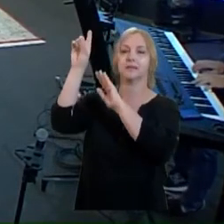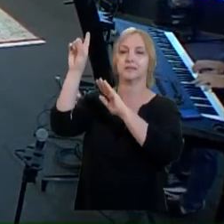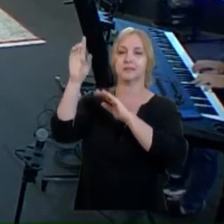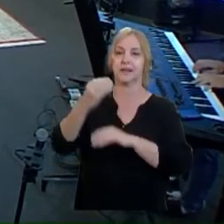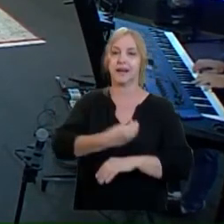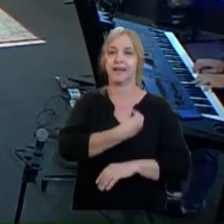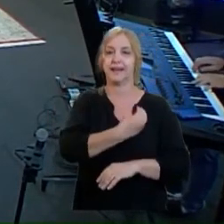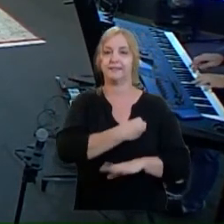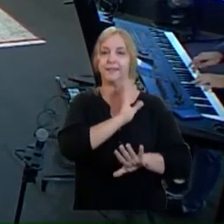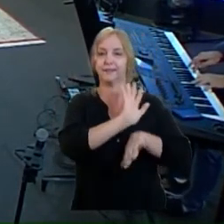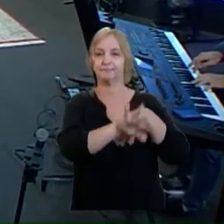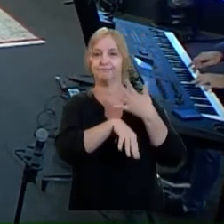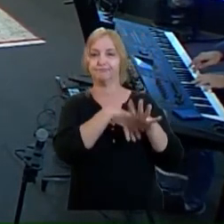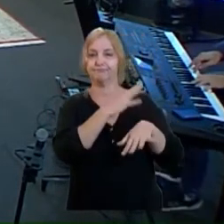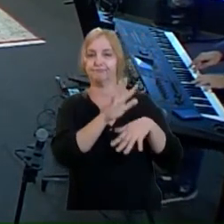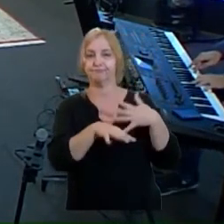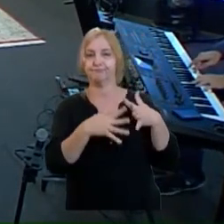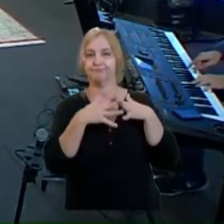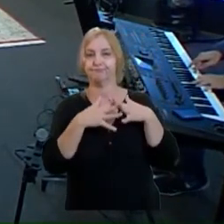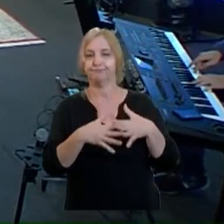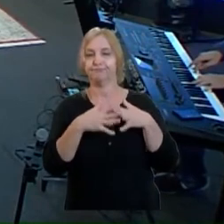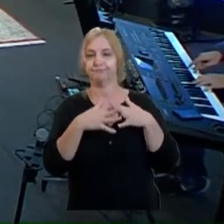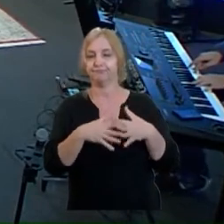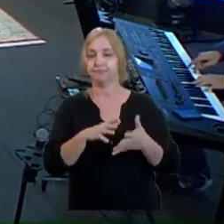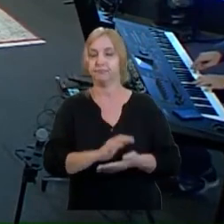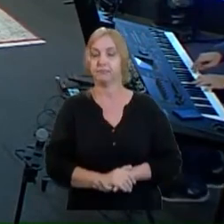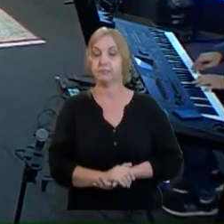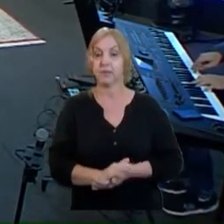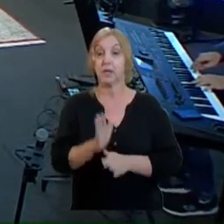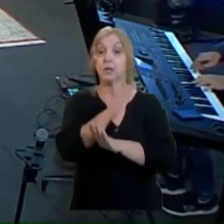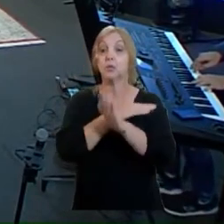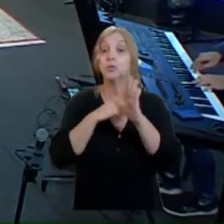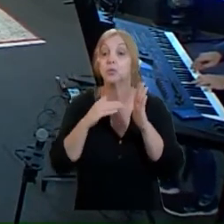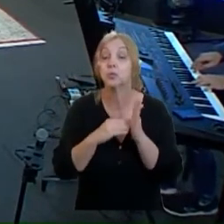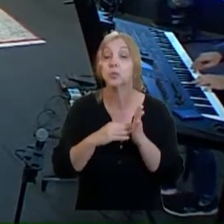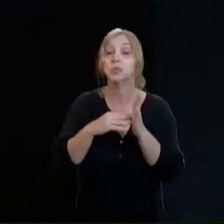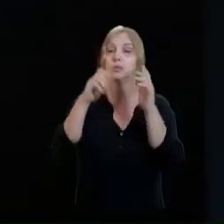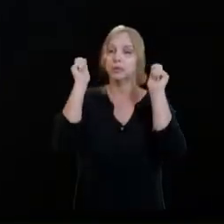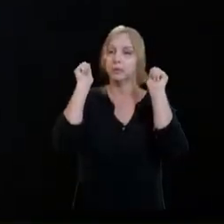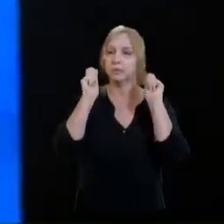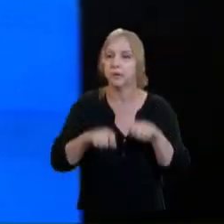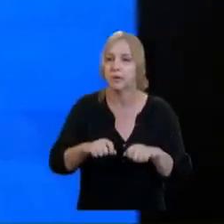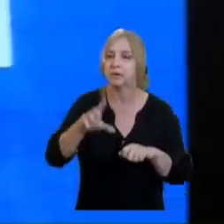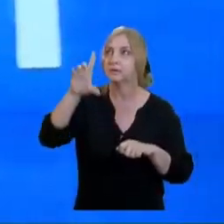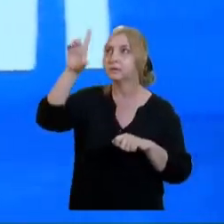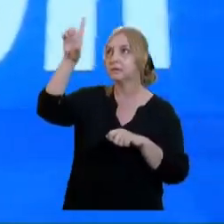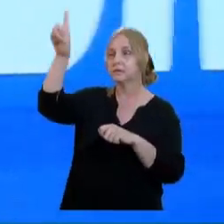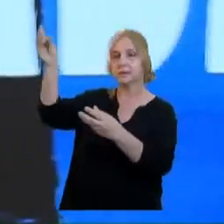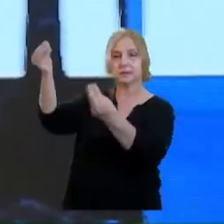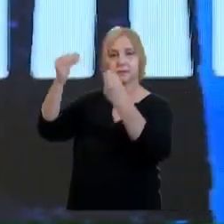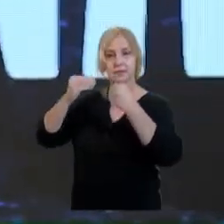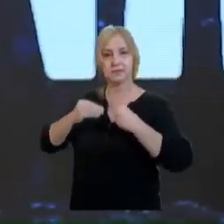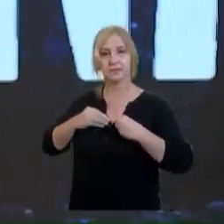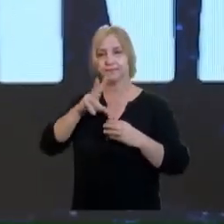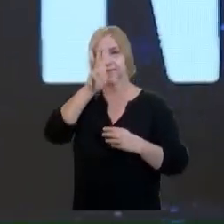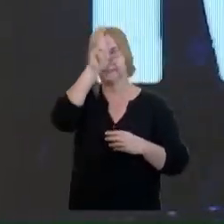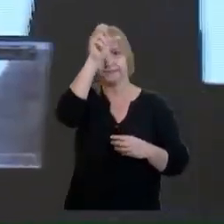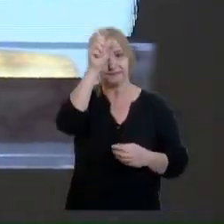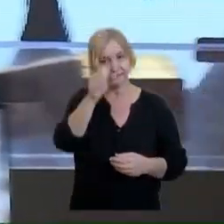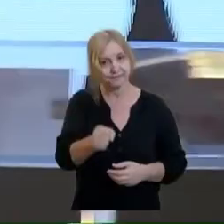bagunça tudo. Tudo posso naquele que me fortalece.